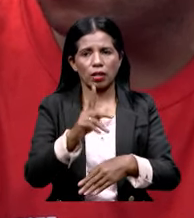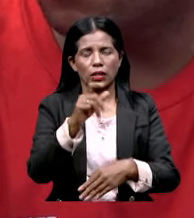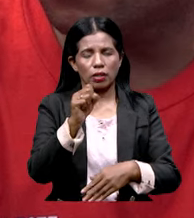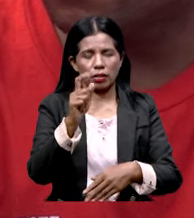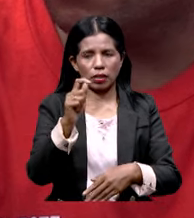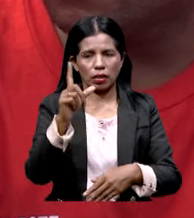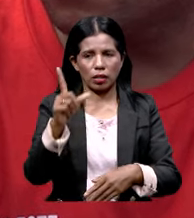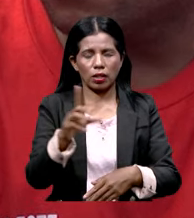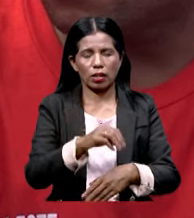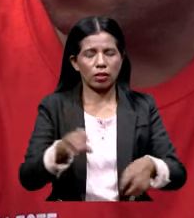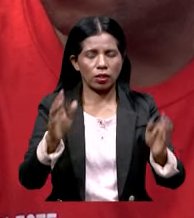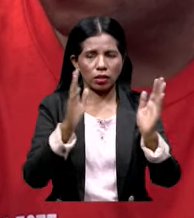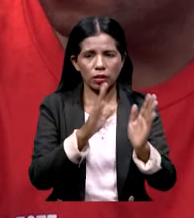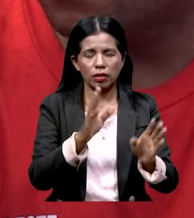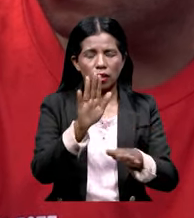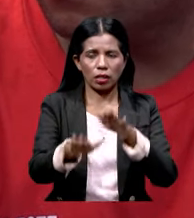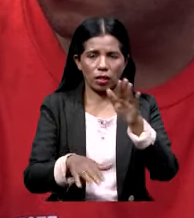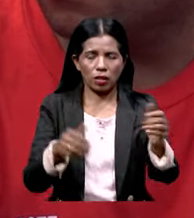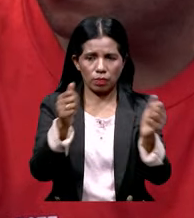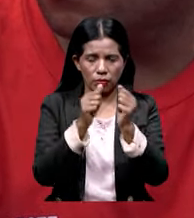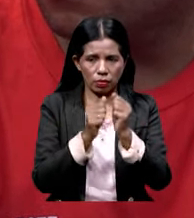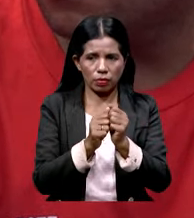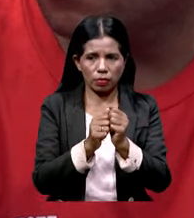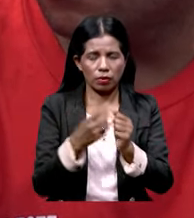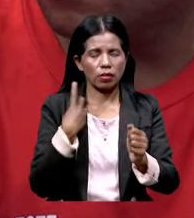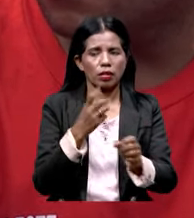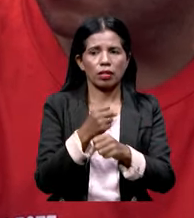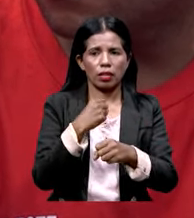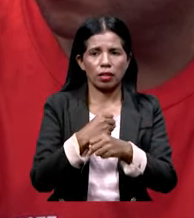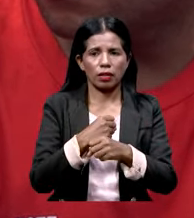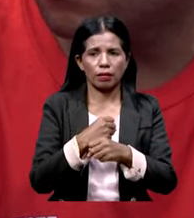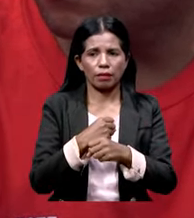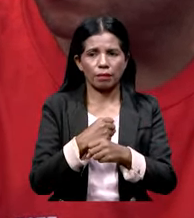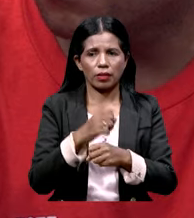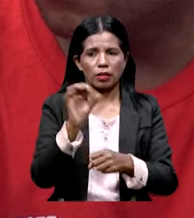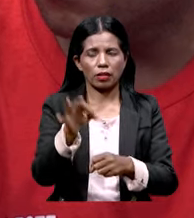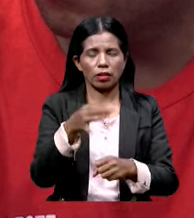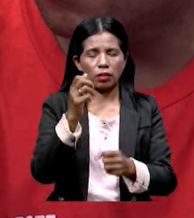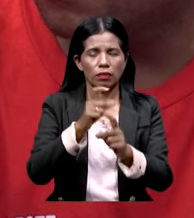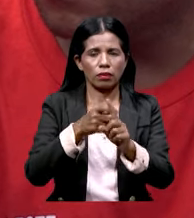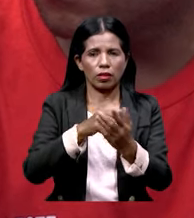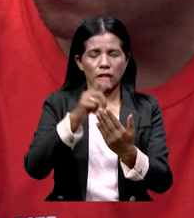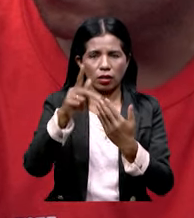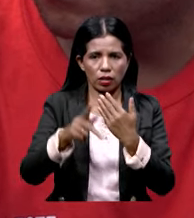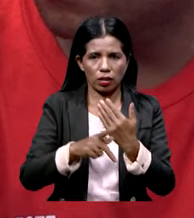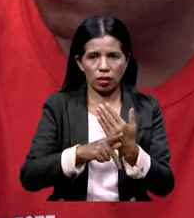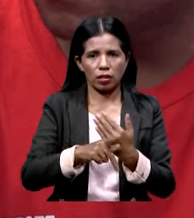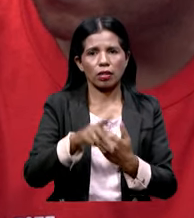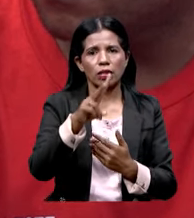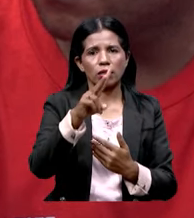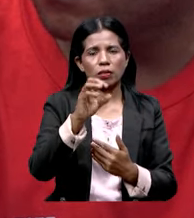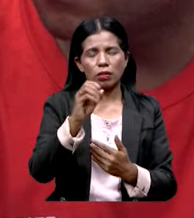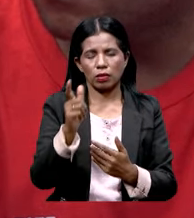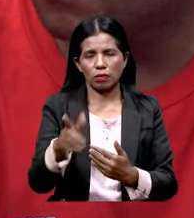organiza manifestação nebe Itahala, o tiana e 19 de